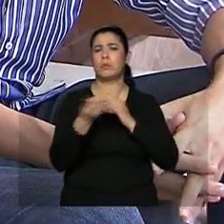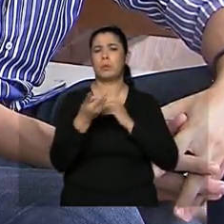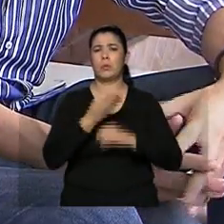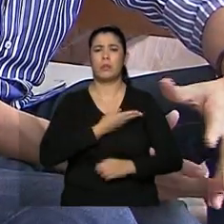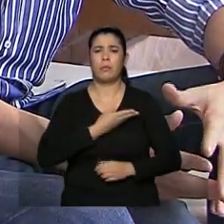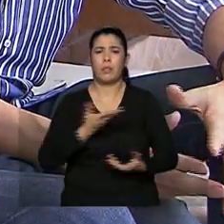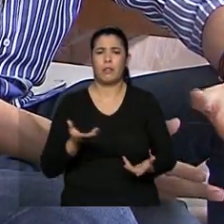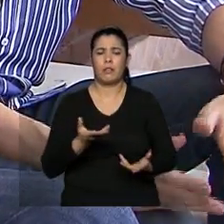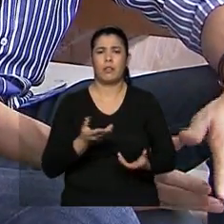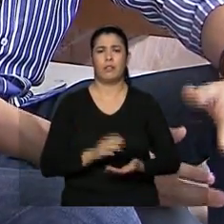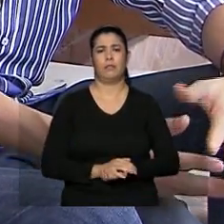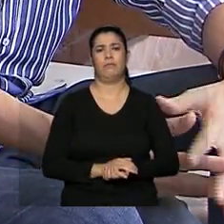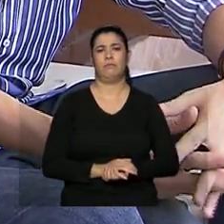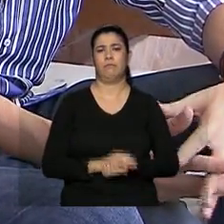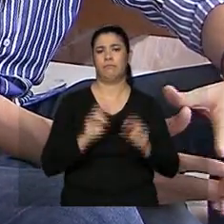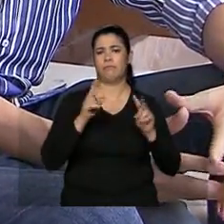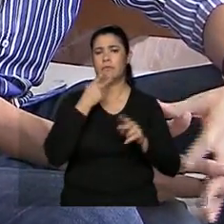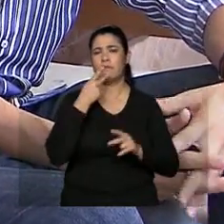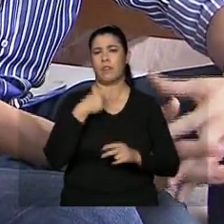conversam.